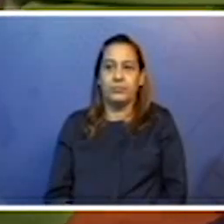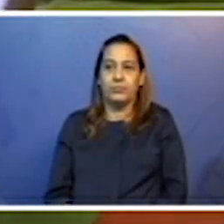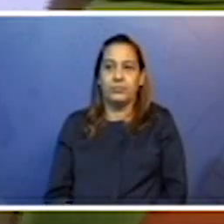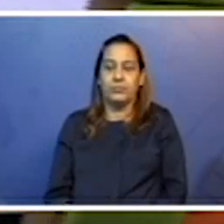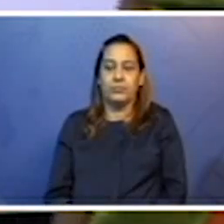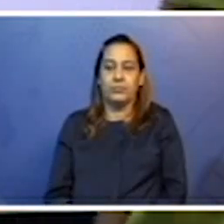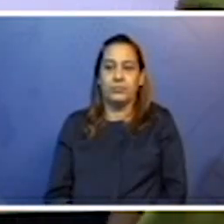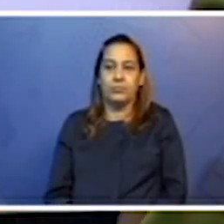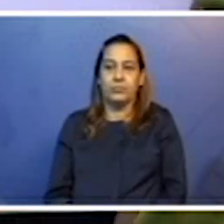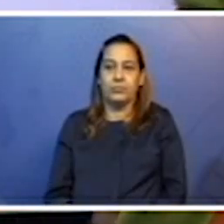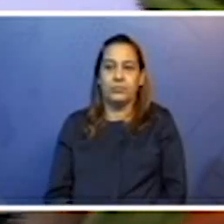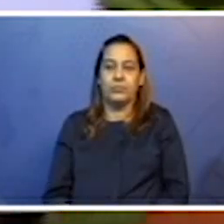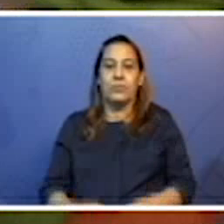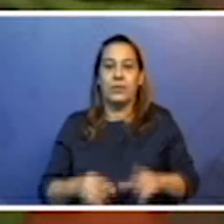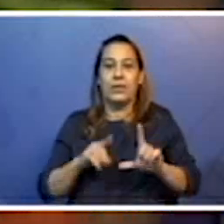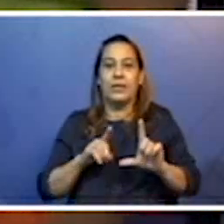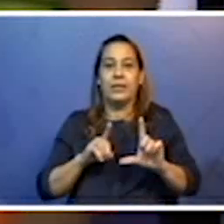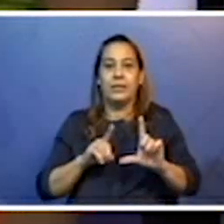mililitro.